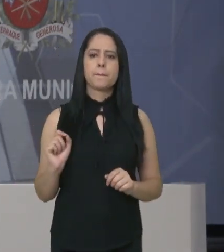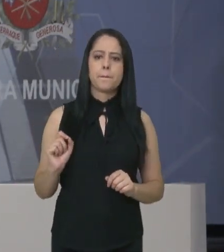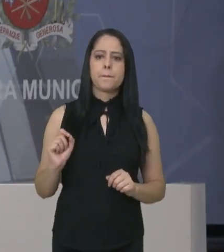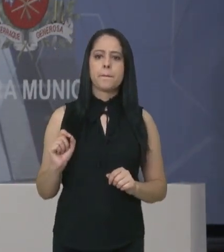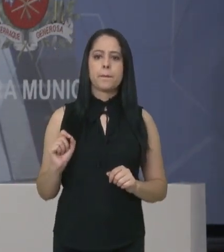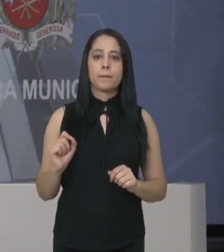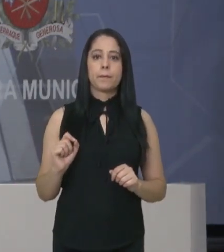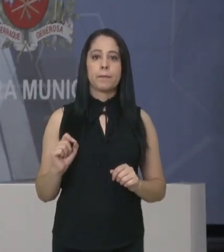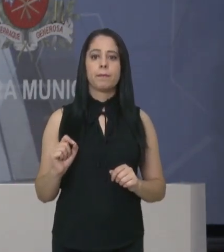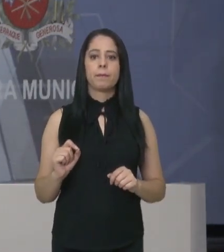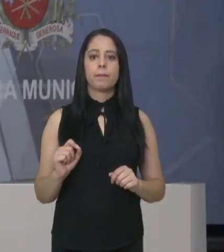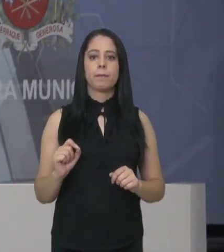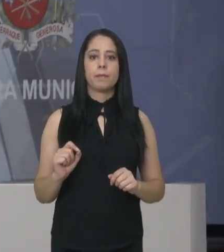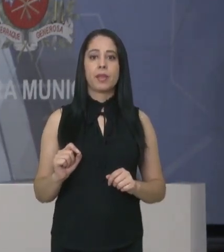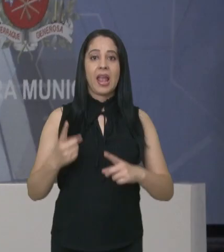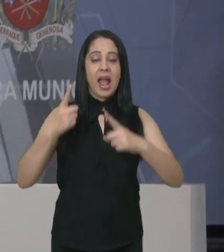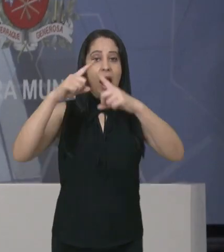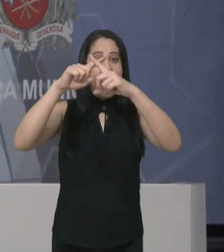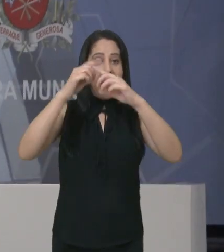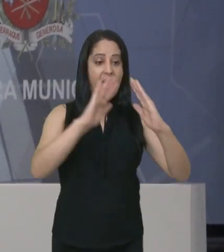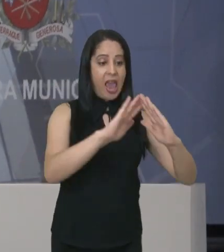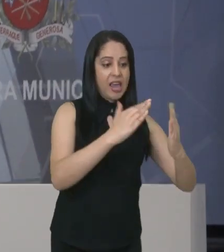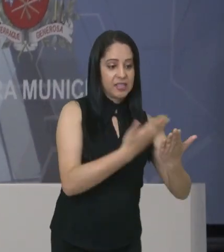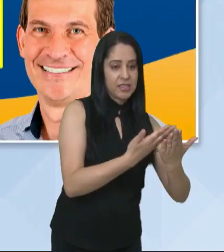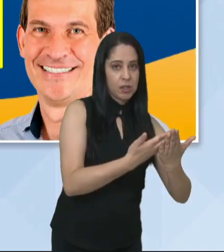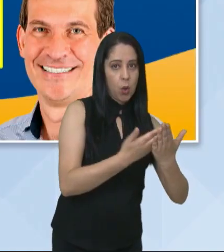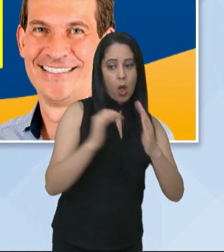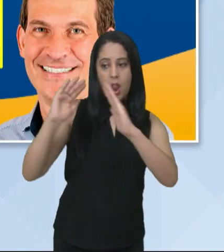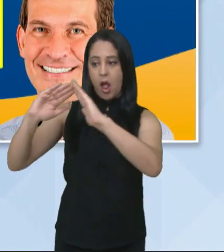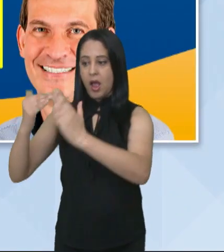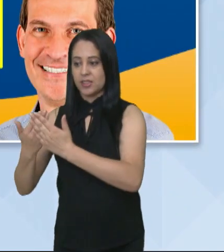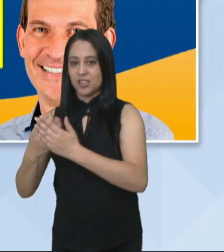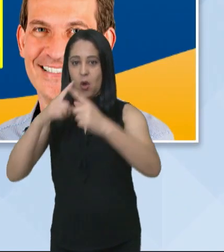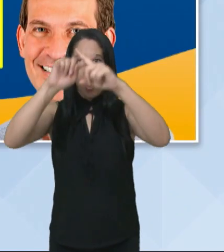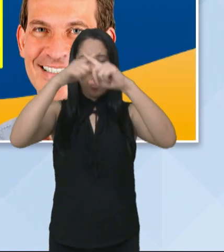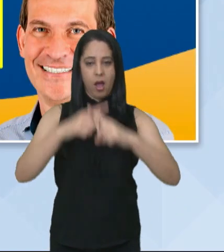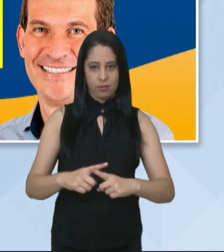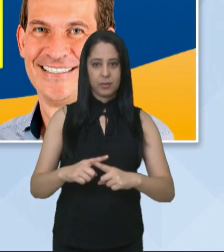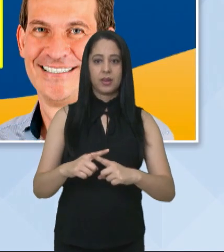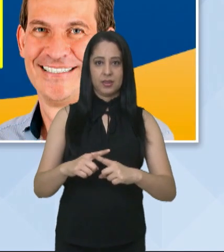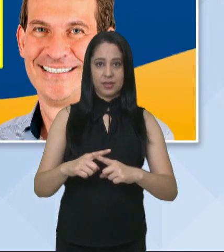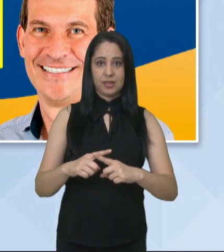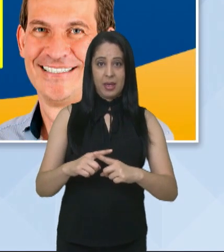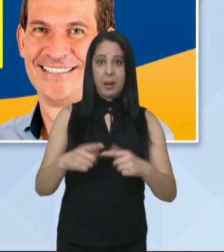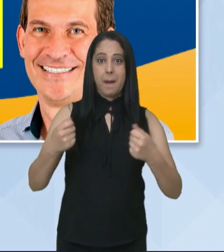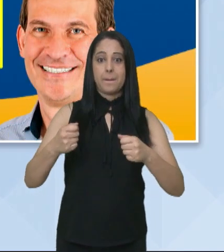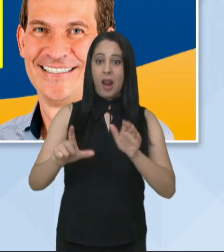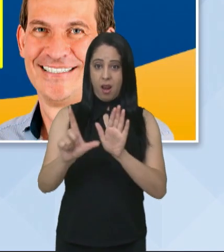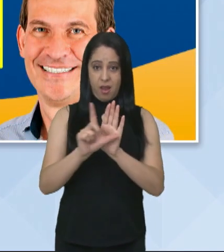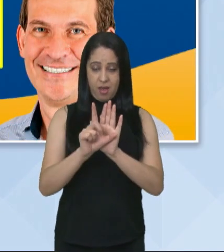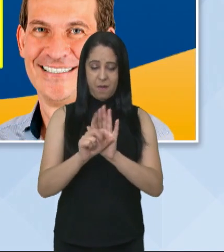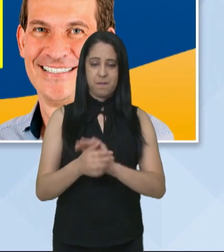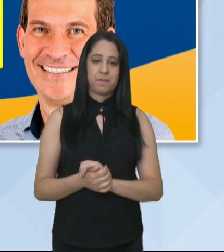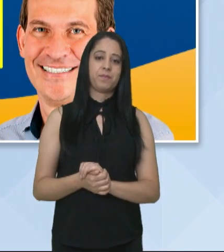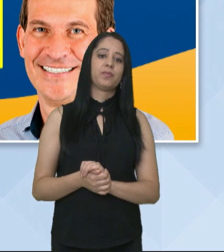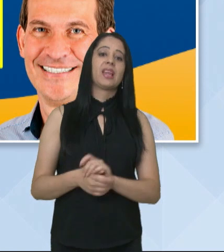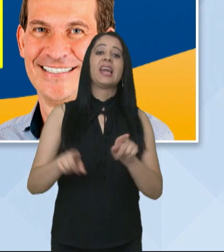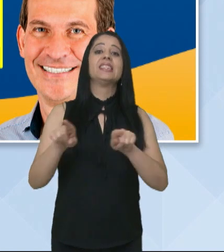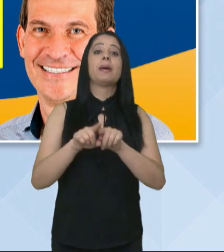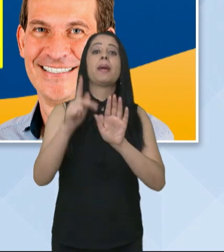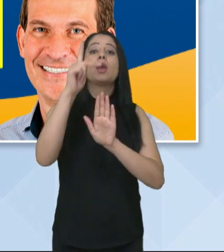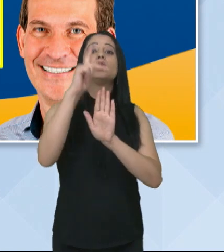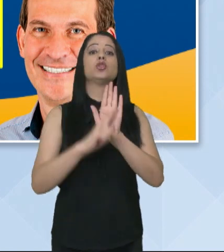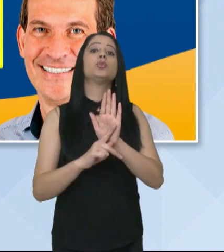os jogos escolares municipais uma lei aqui na cidade, como também os